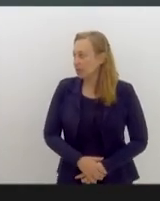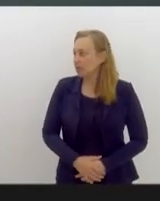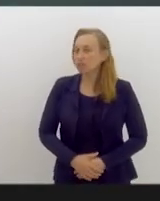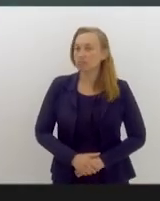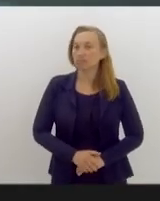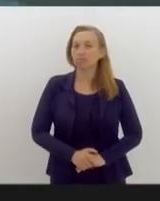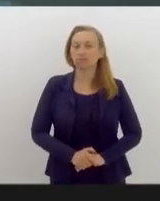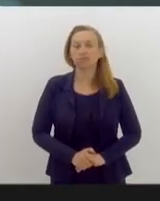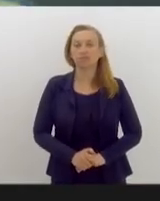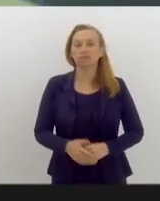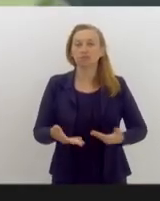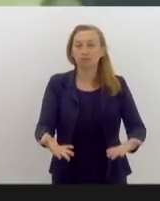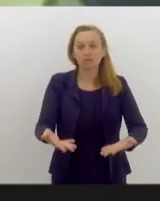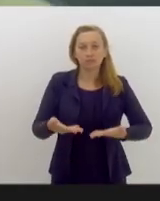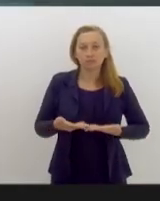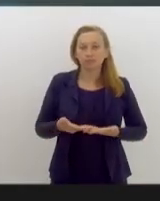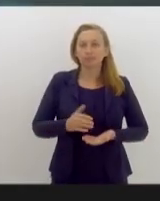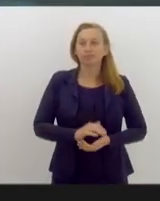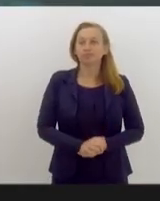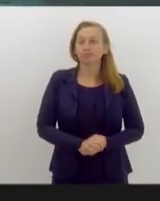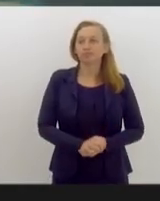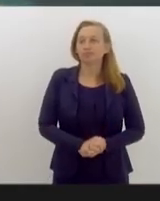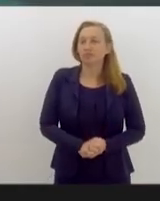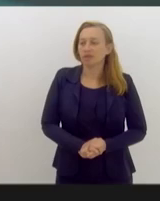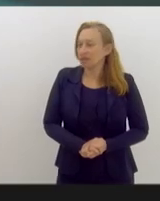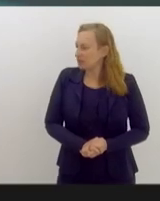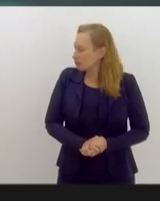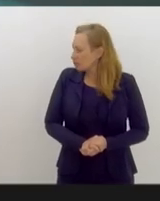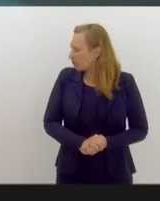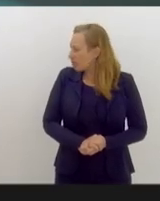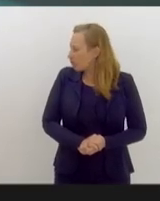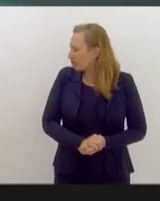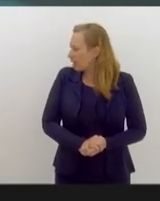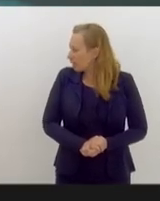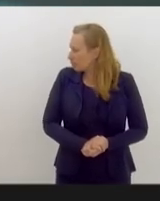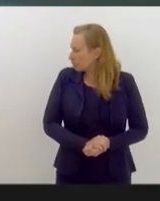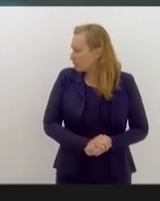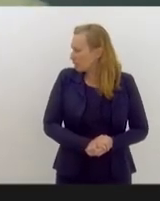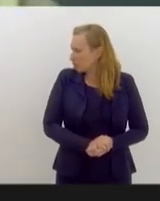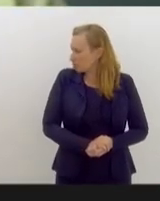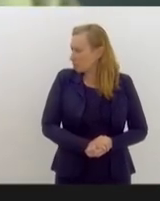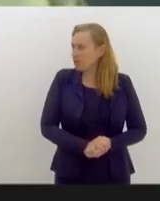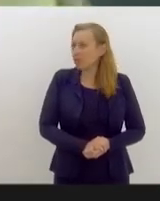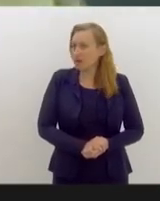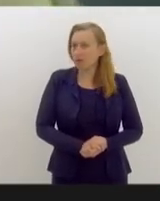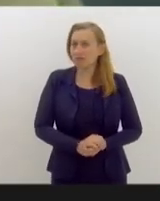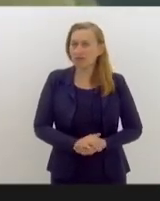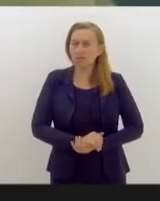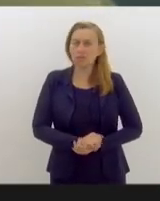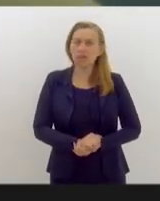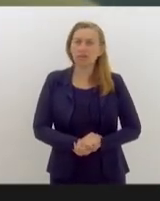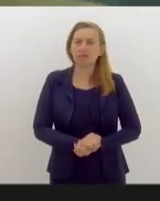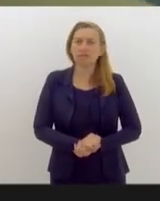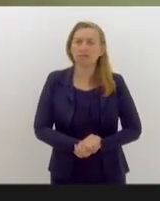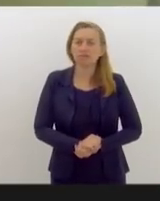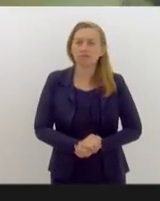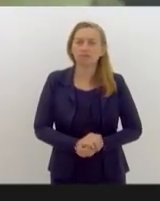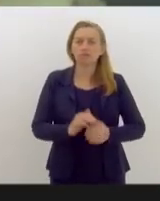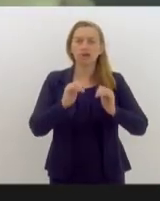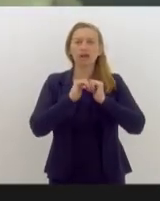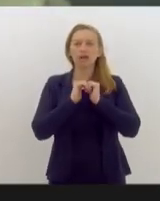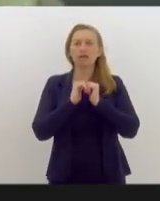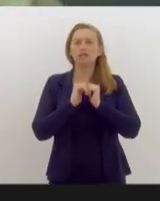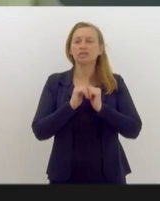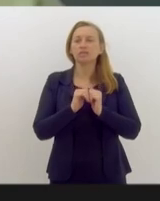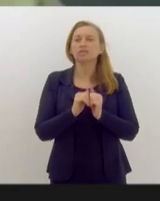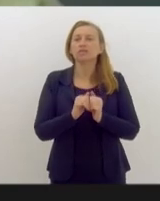por esse convite. Eu sou professora da Rede Pública Estadual de Santa Catarina, sou diretora da Confederação,